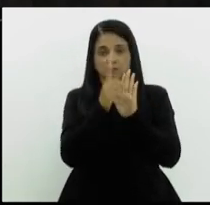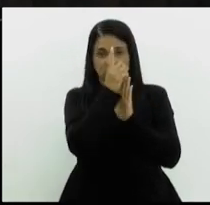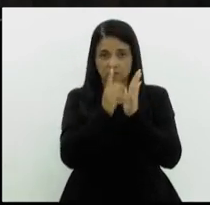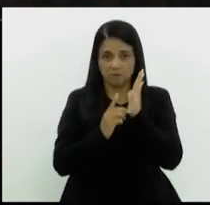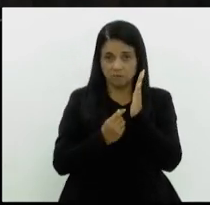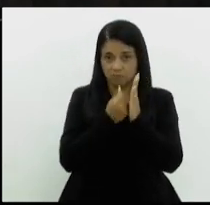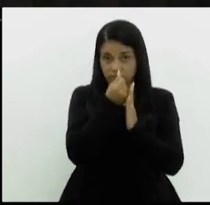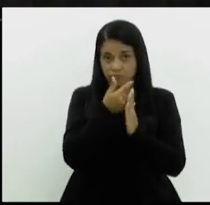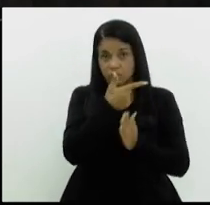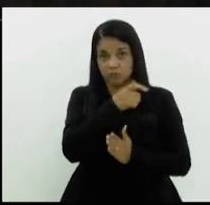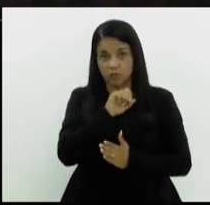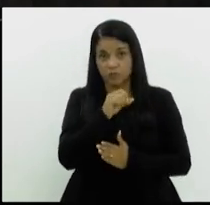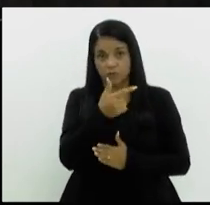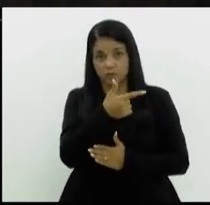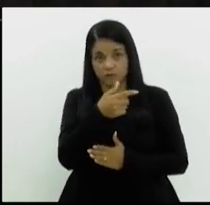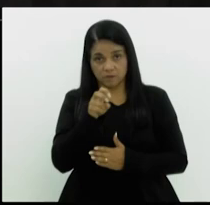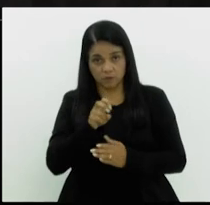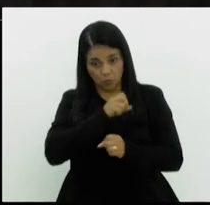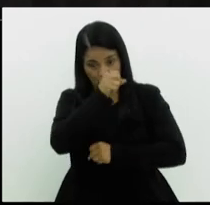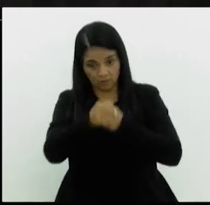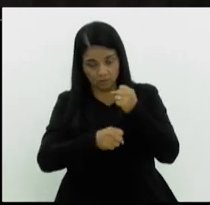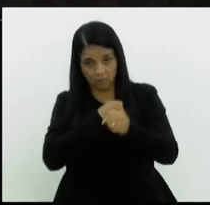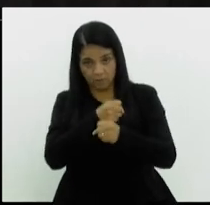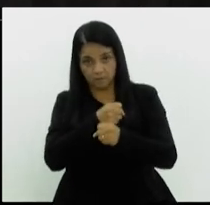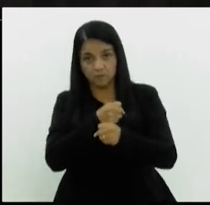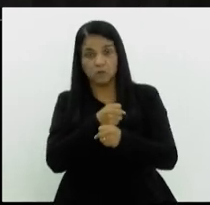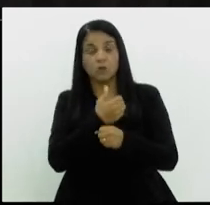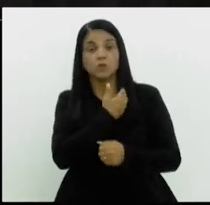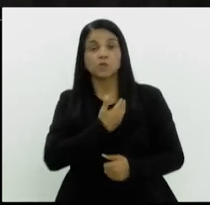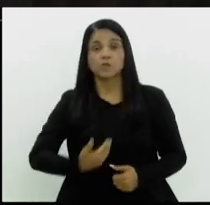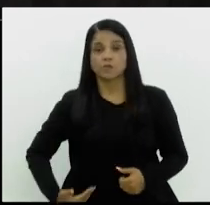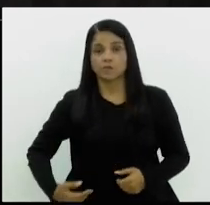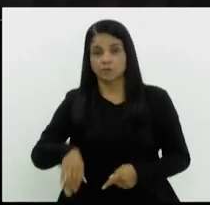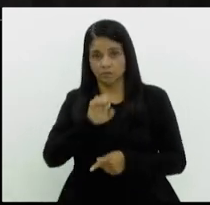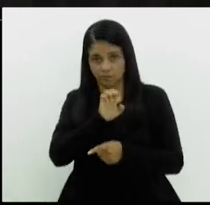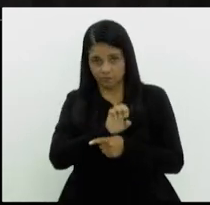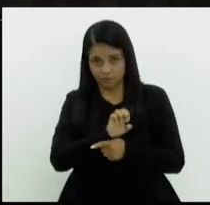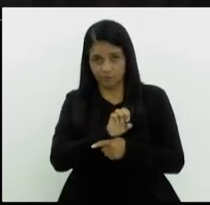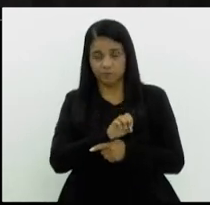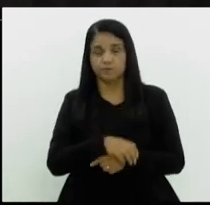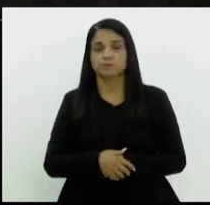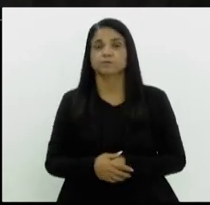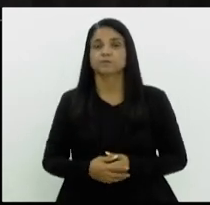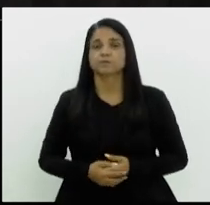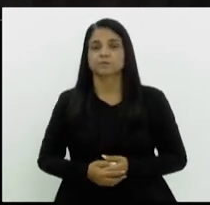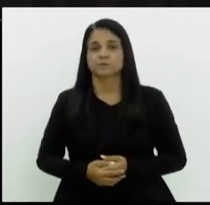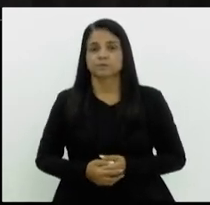para 2025 do Governo do Estado.